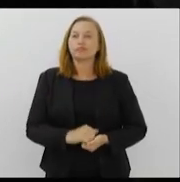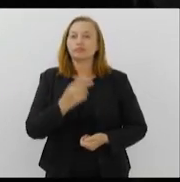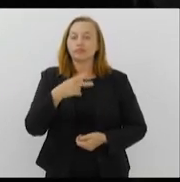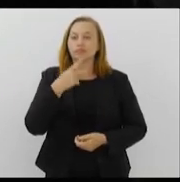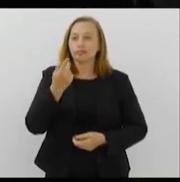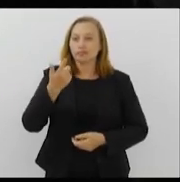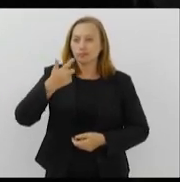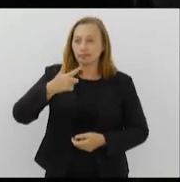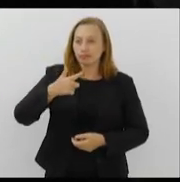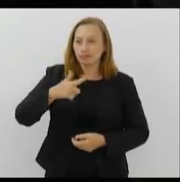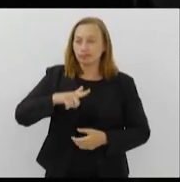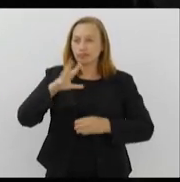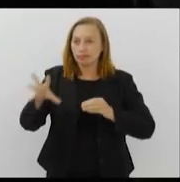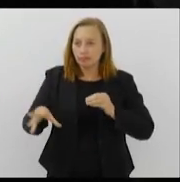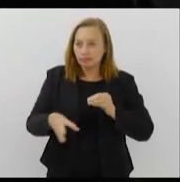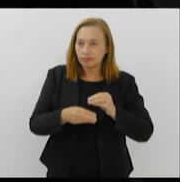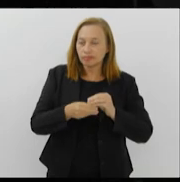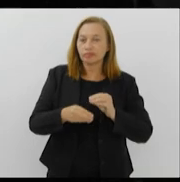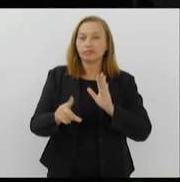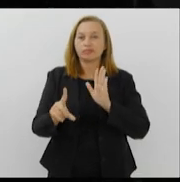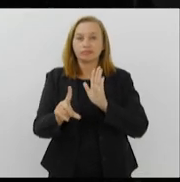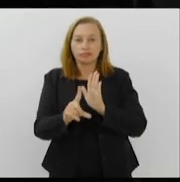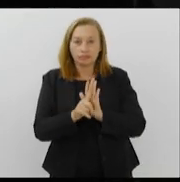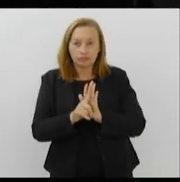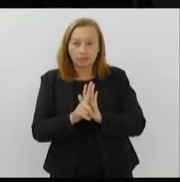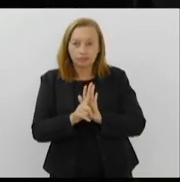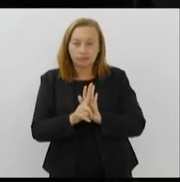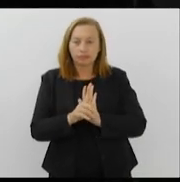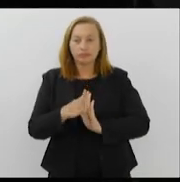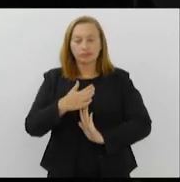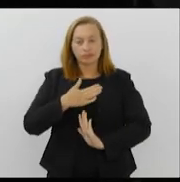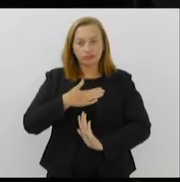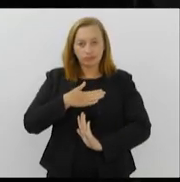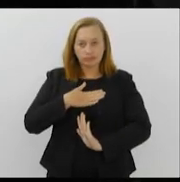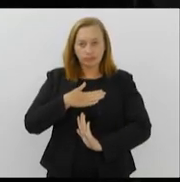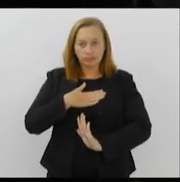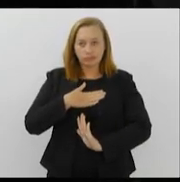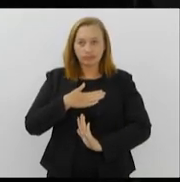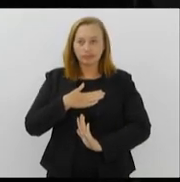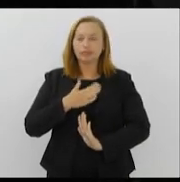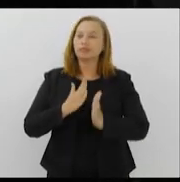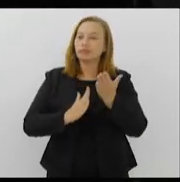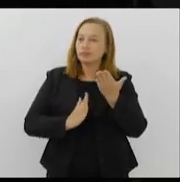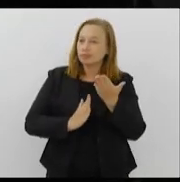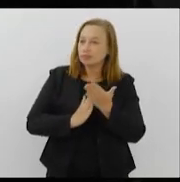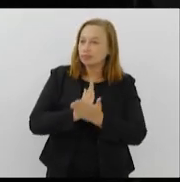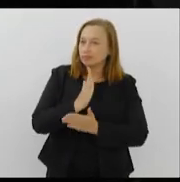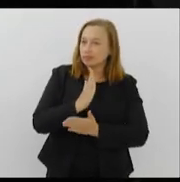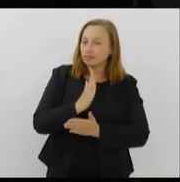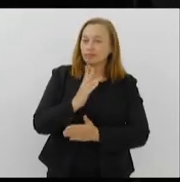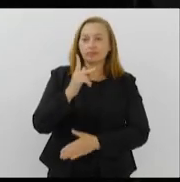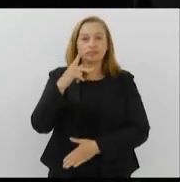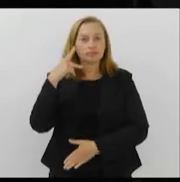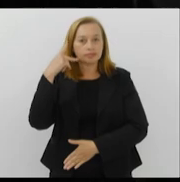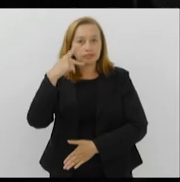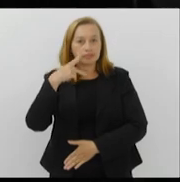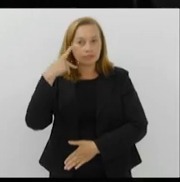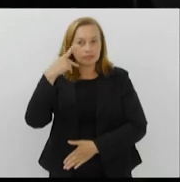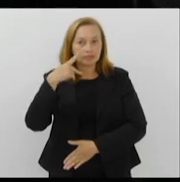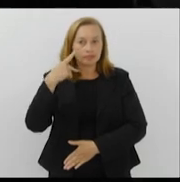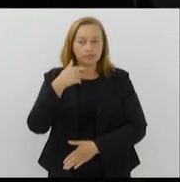uma implementação de uma lei que é de minha autoria, aprovada pelo Parlamento